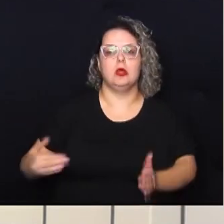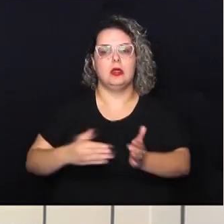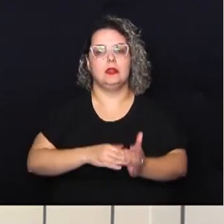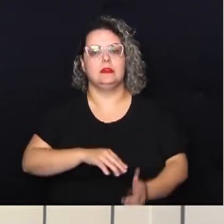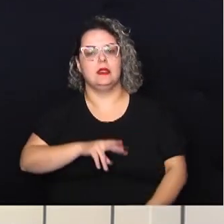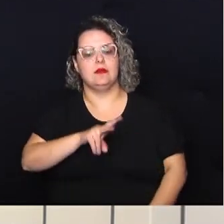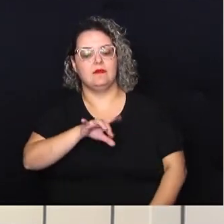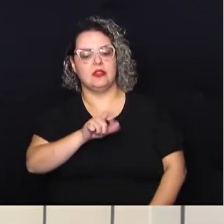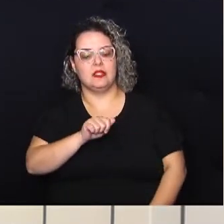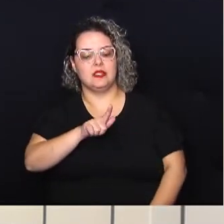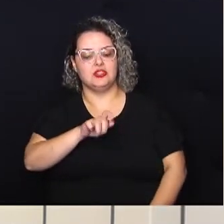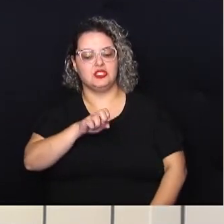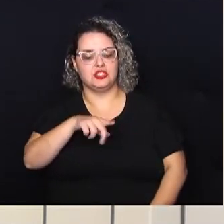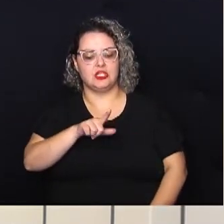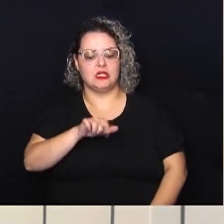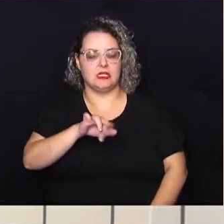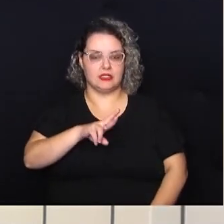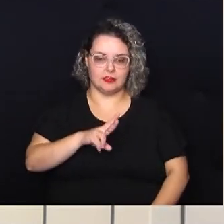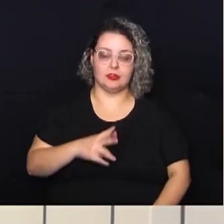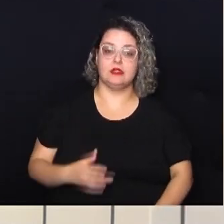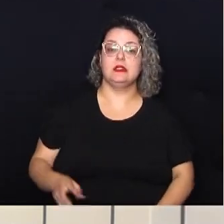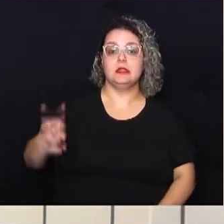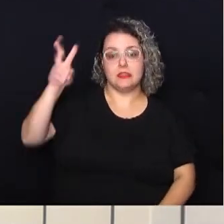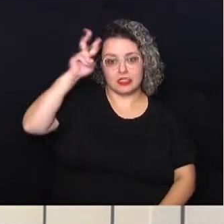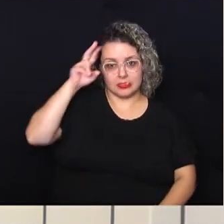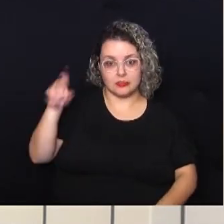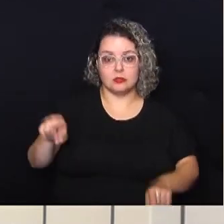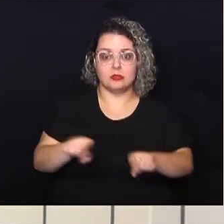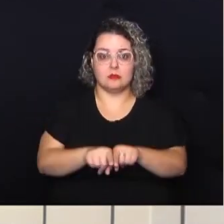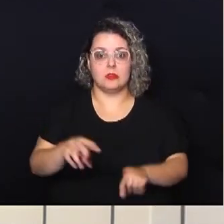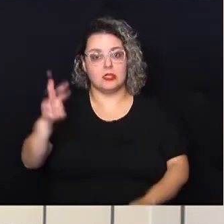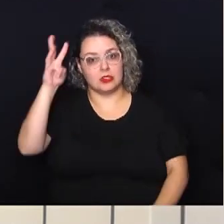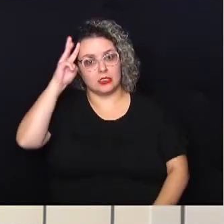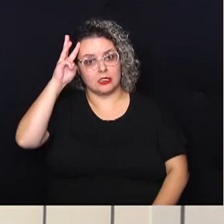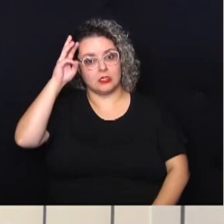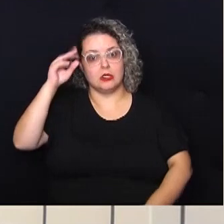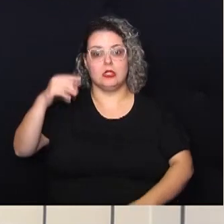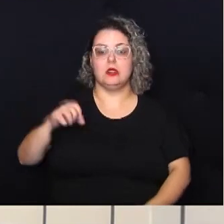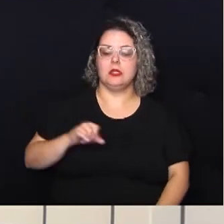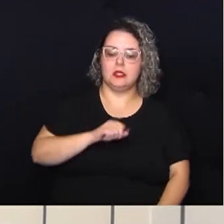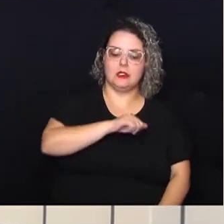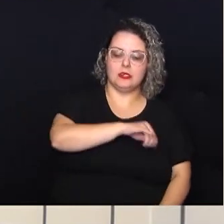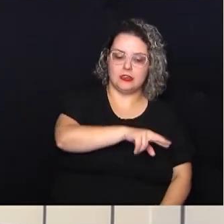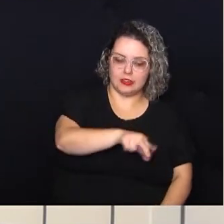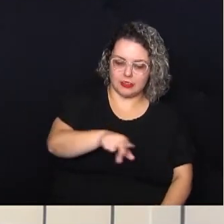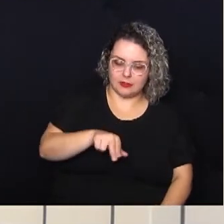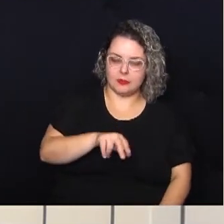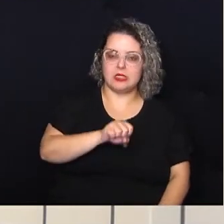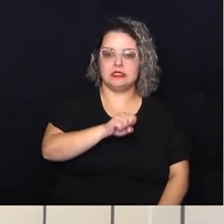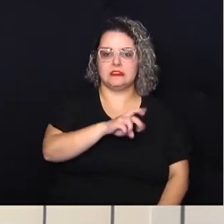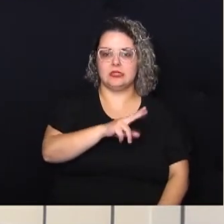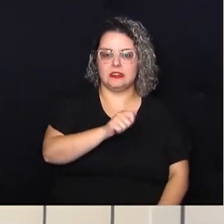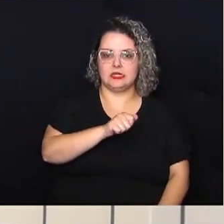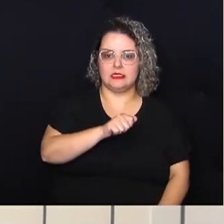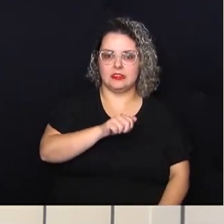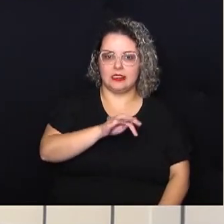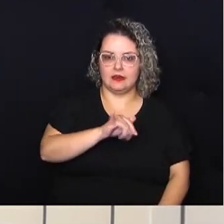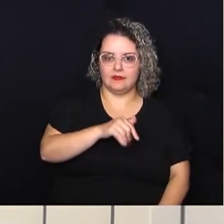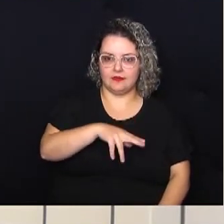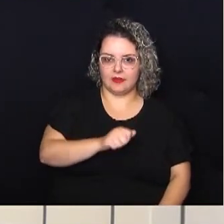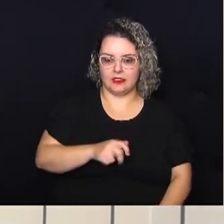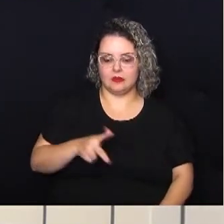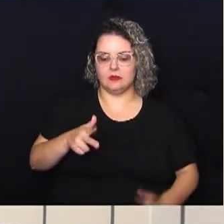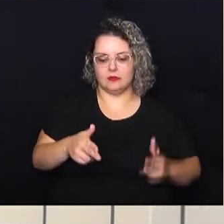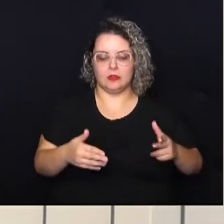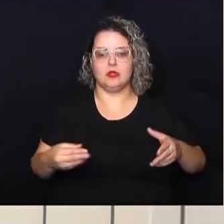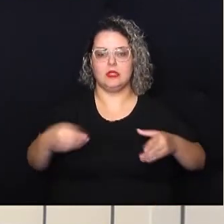Na segunda e na terça-feira, trecho da Rua Irmã Serafina, acontece o bloqueio parcial da pista